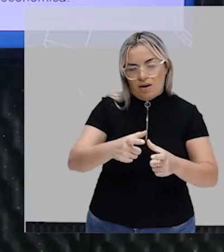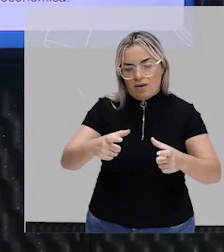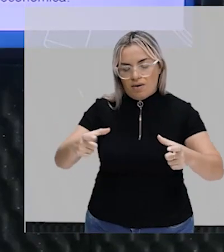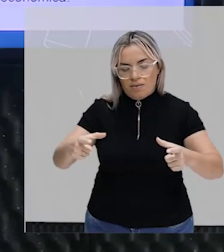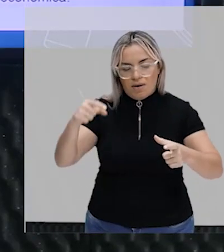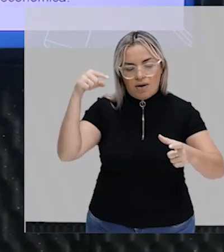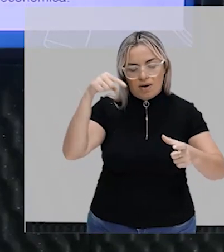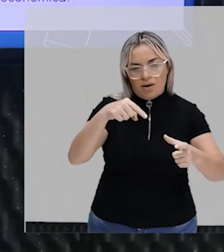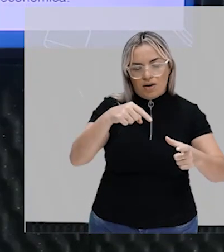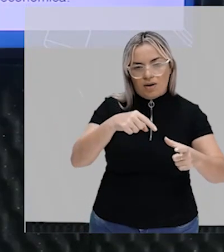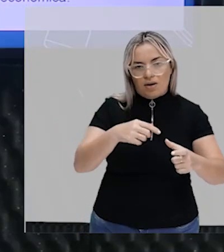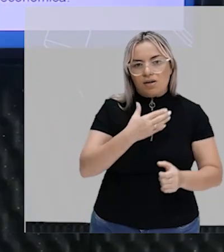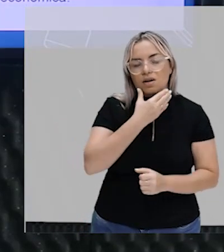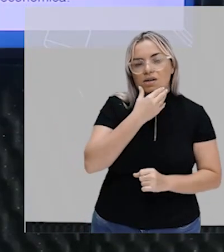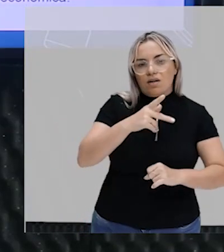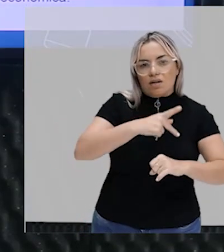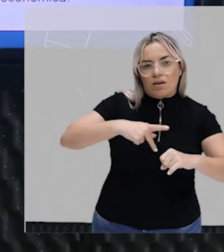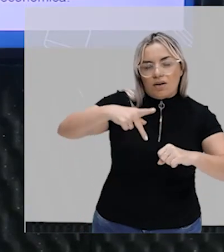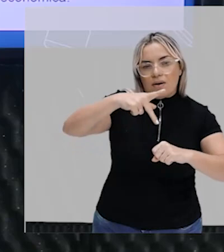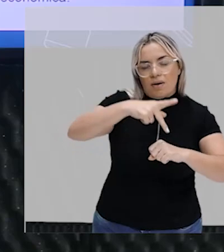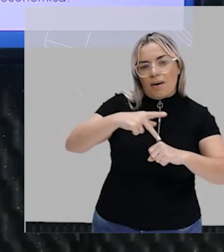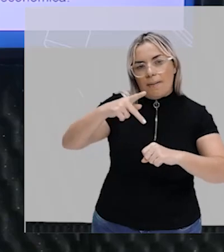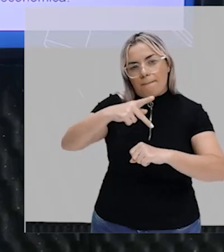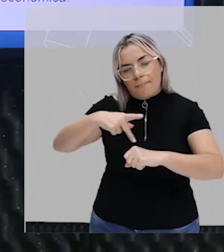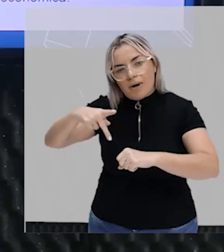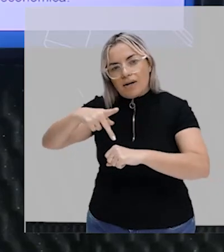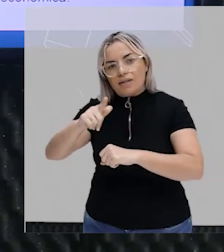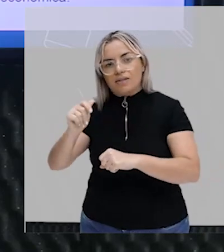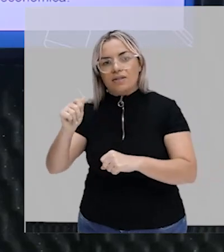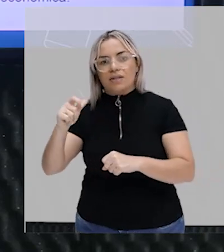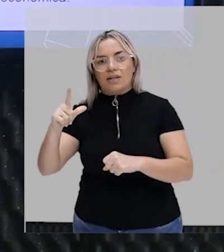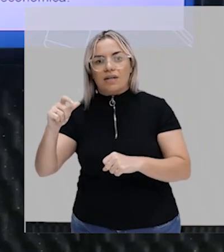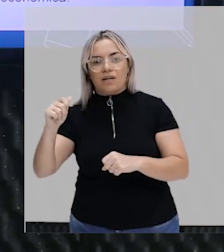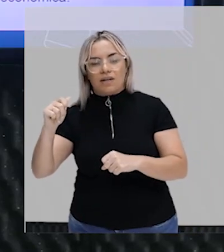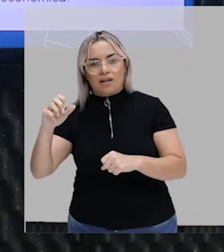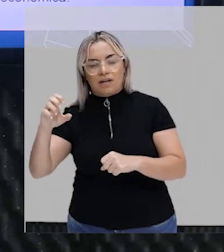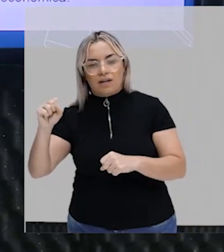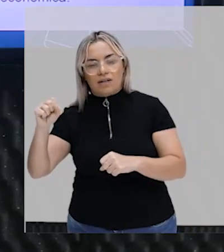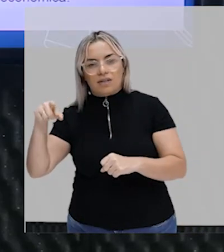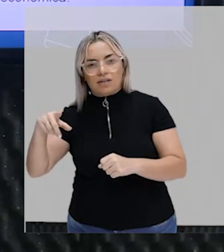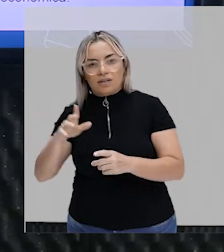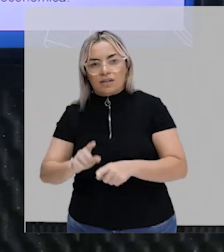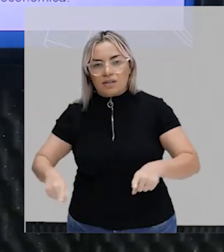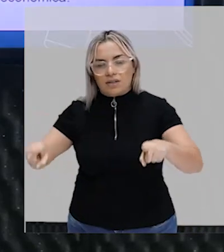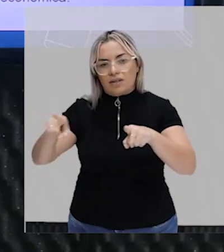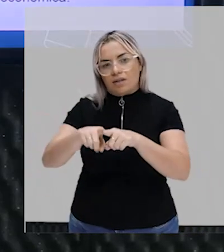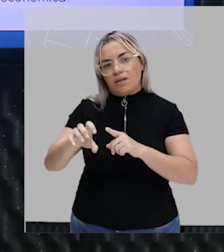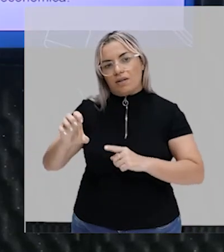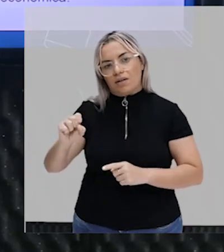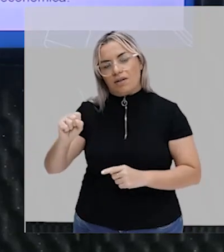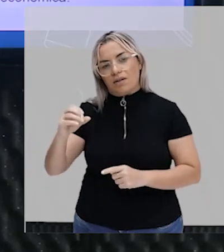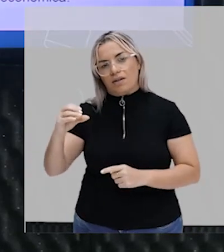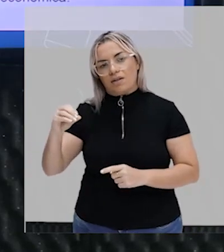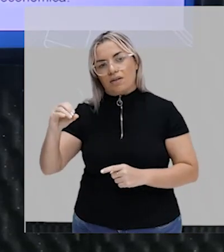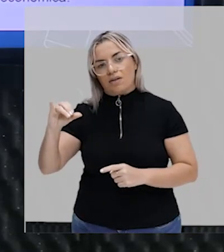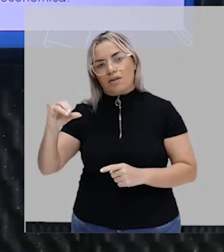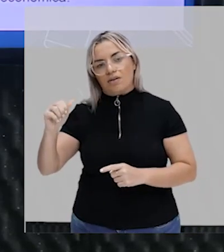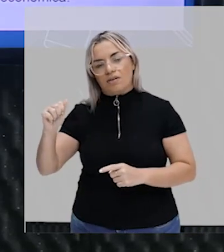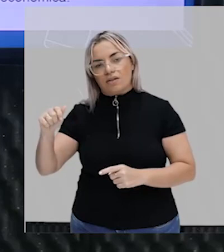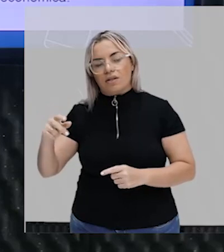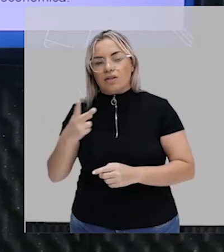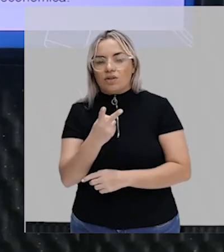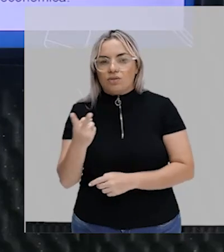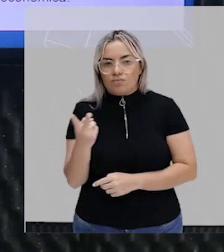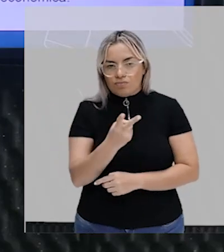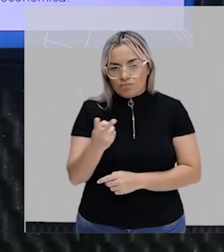Inglaterra, País de Gales e a Escócia. Tá? O Reino Unido é a junção de duas ilhas.